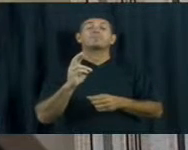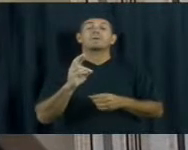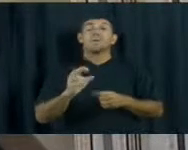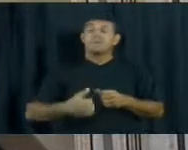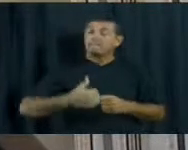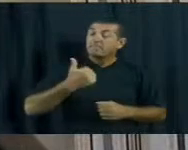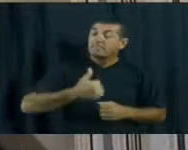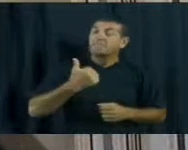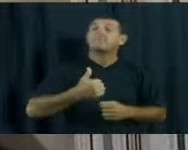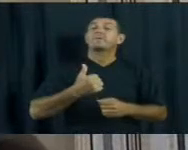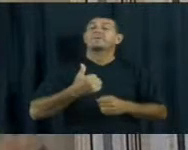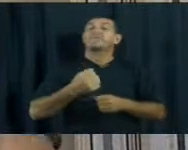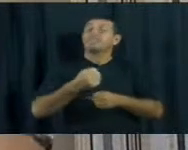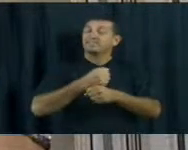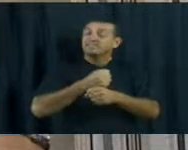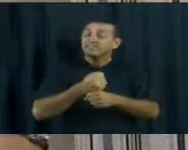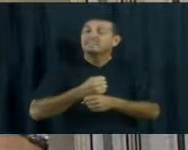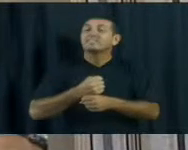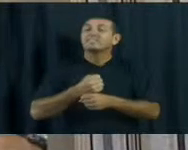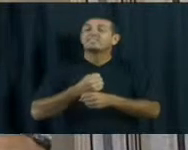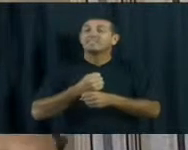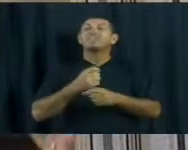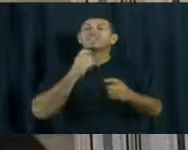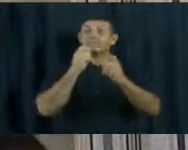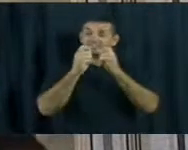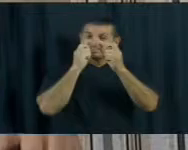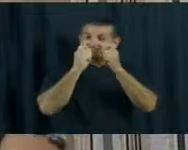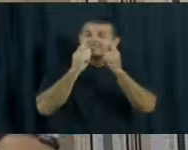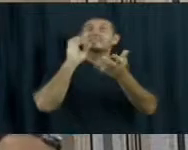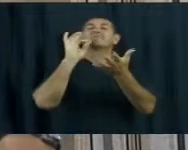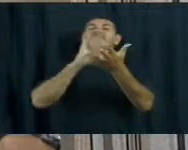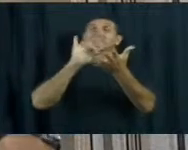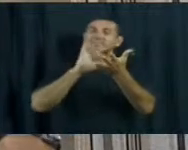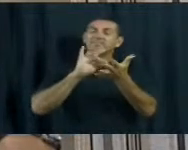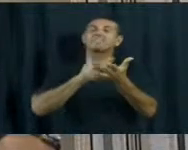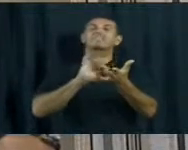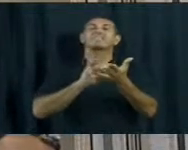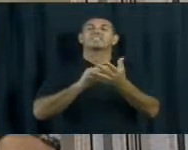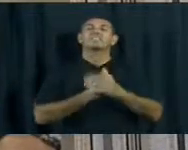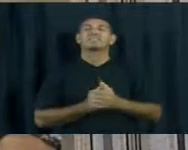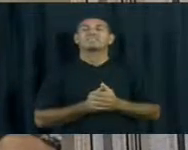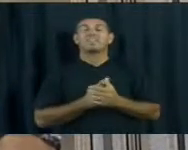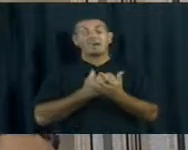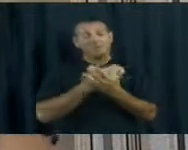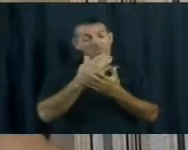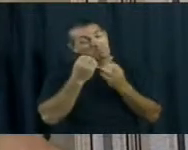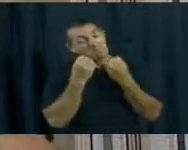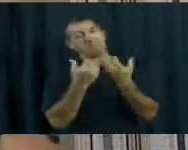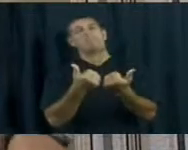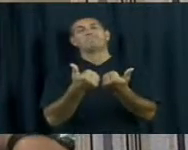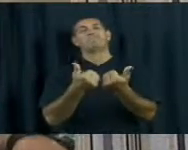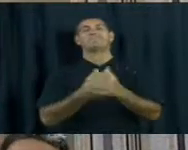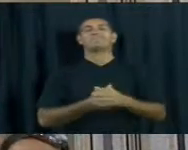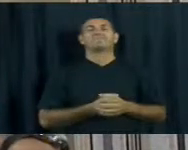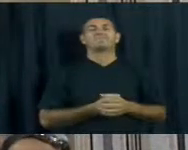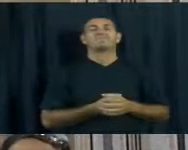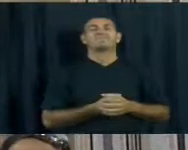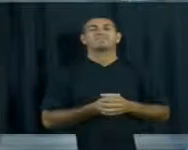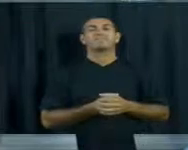primeiro entrevistado do ano. Então é verdade! Já estou começando com o pé direito. Muito legal saber